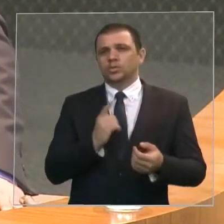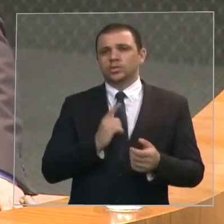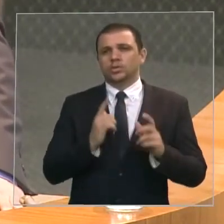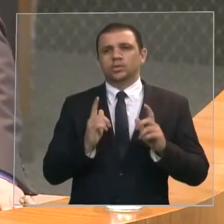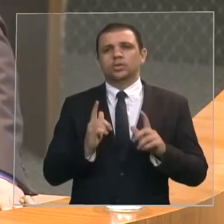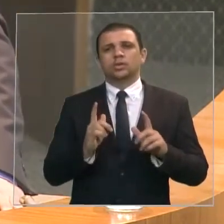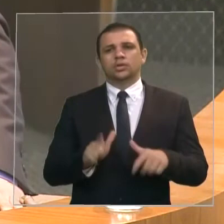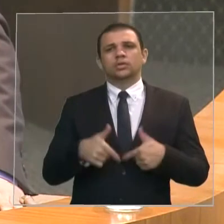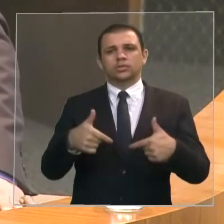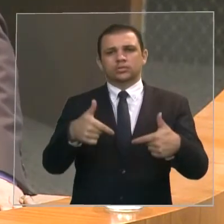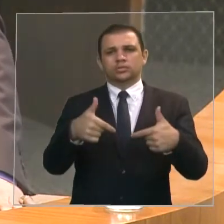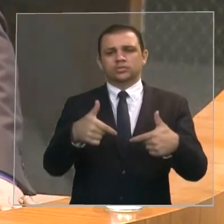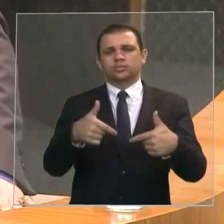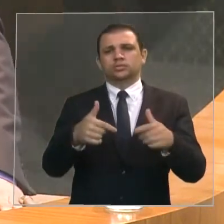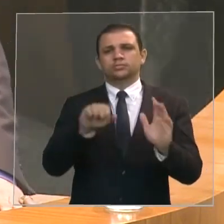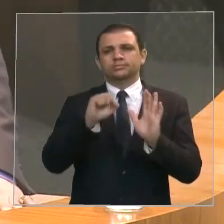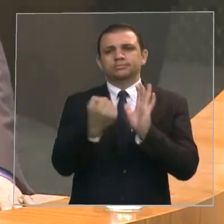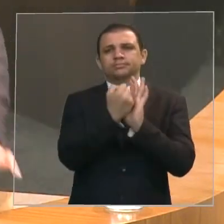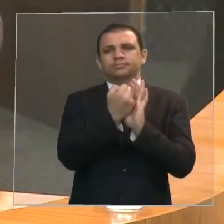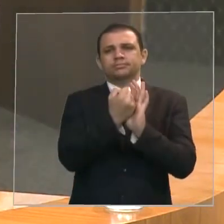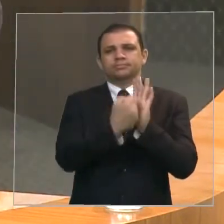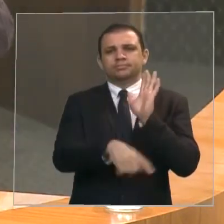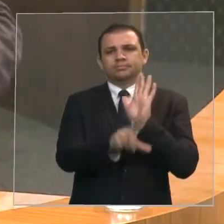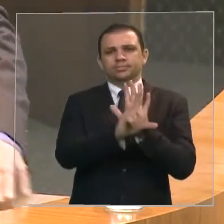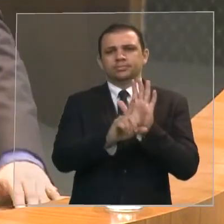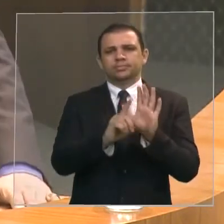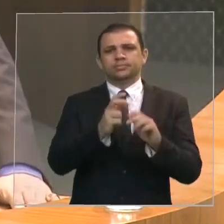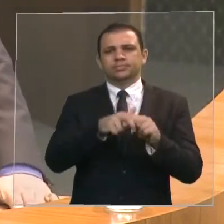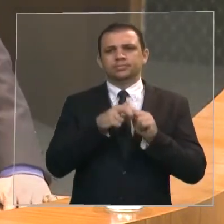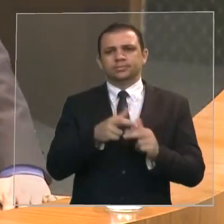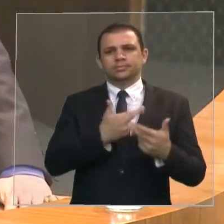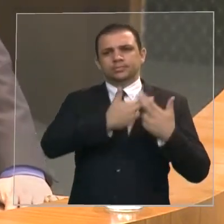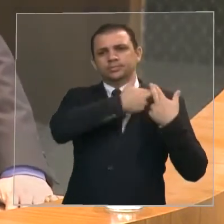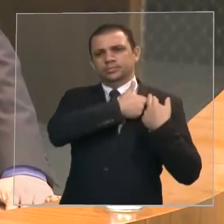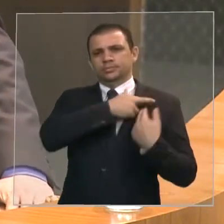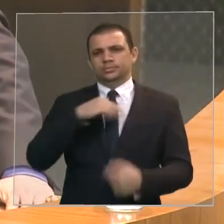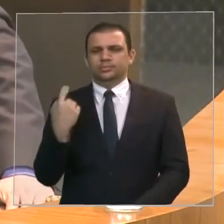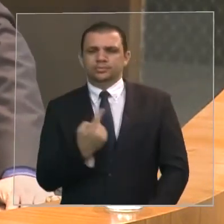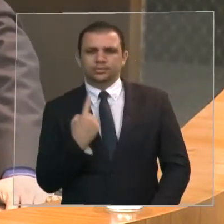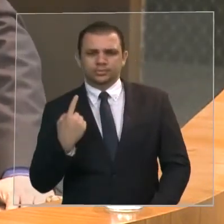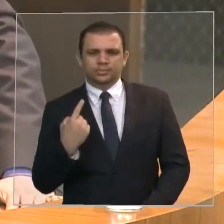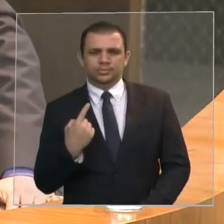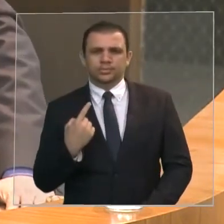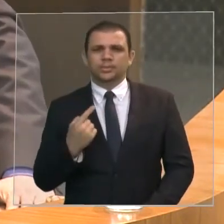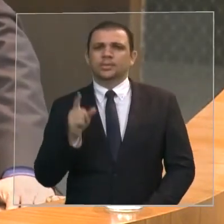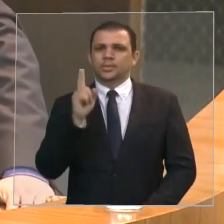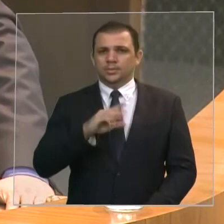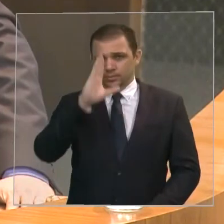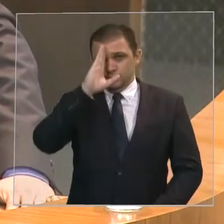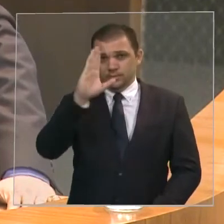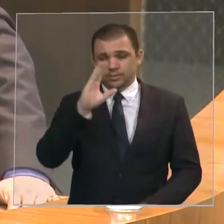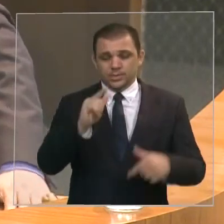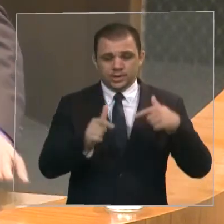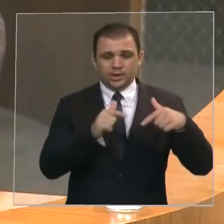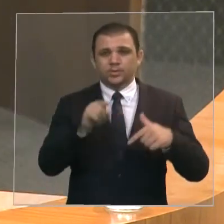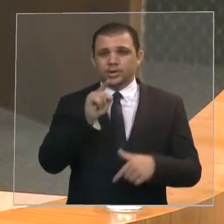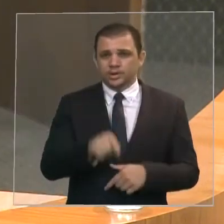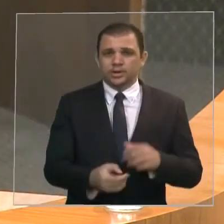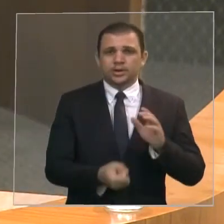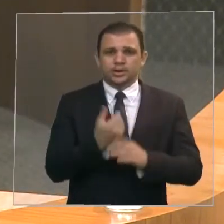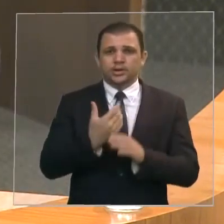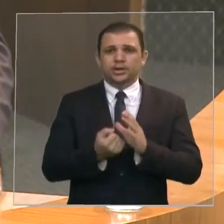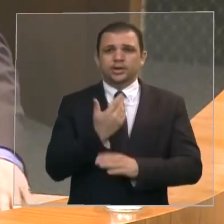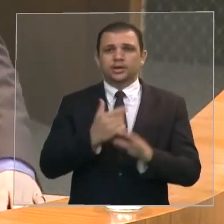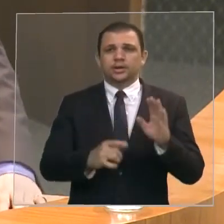só de marcos legais, porque é a nossa atribuição. O bojo está em fazer leis, mas dessa interação, de que